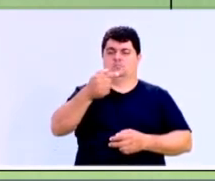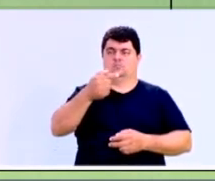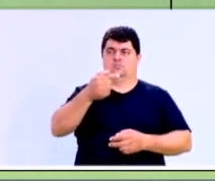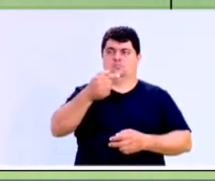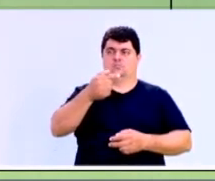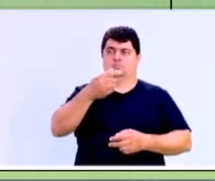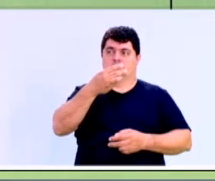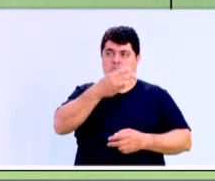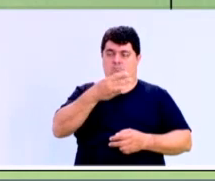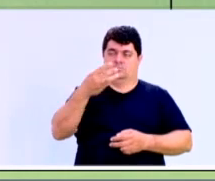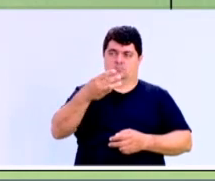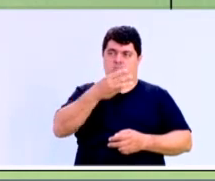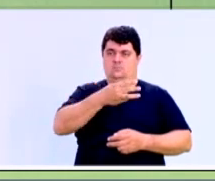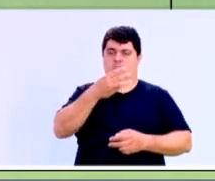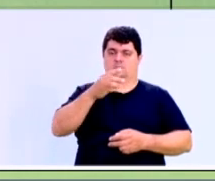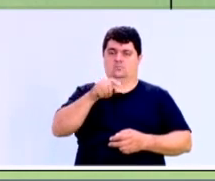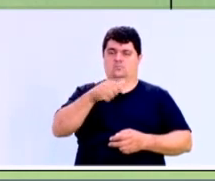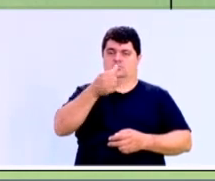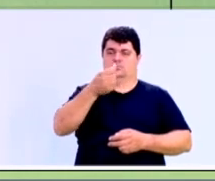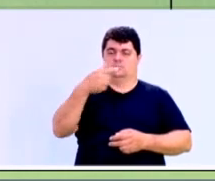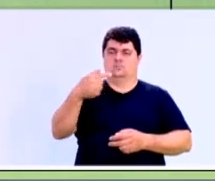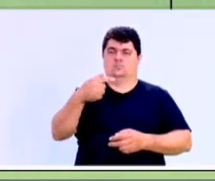ou 33,67.